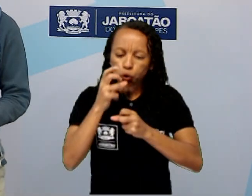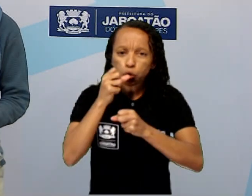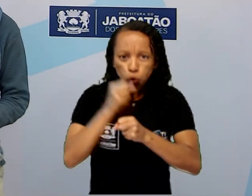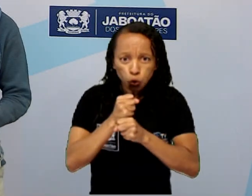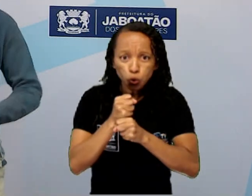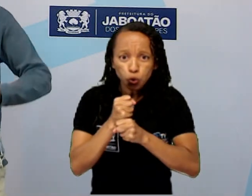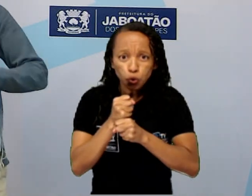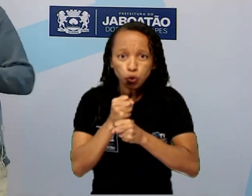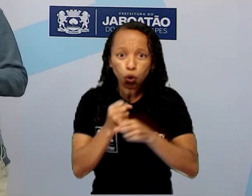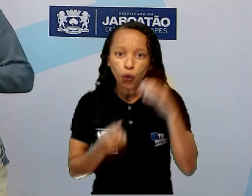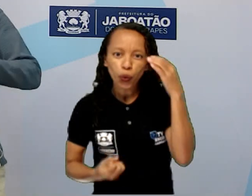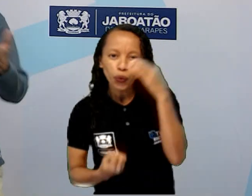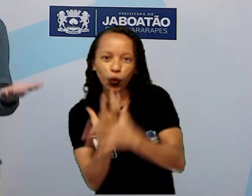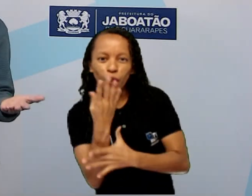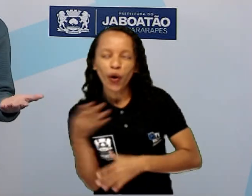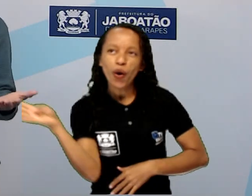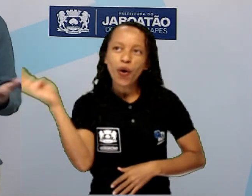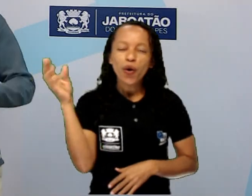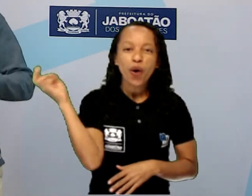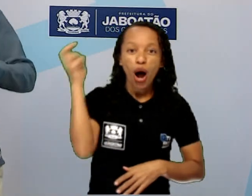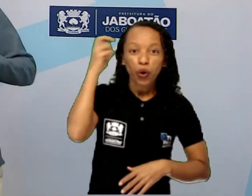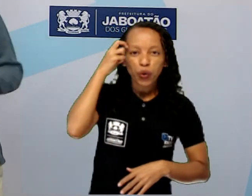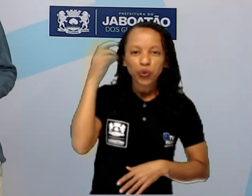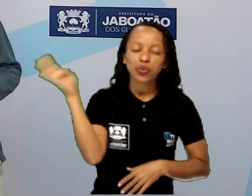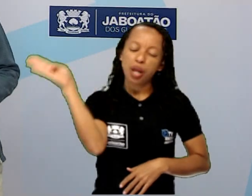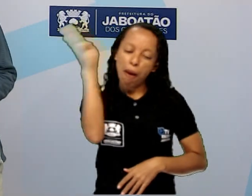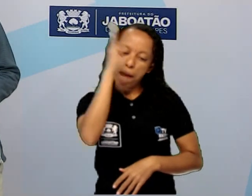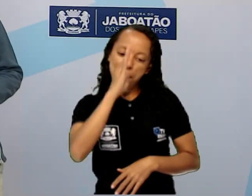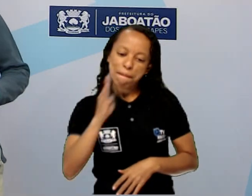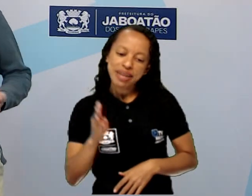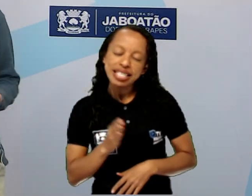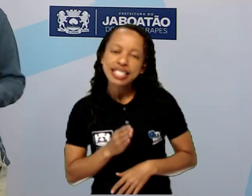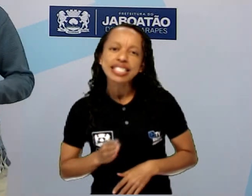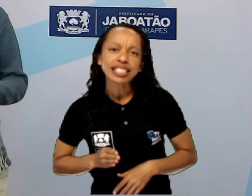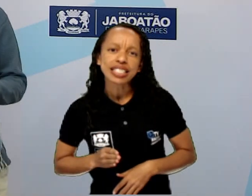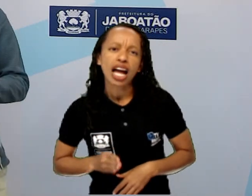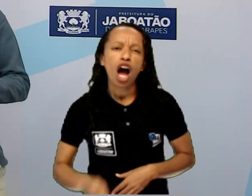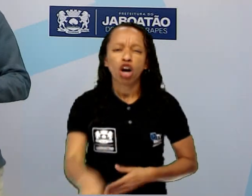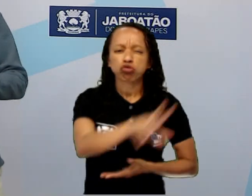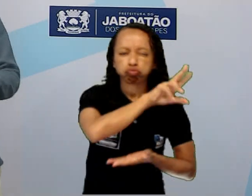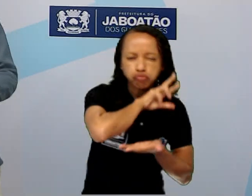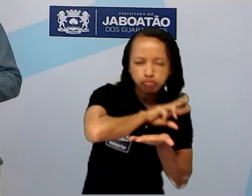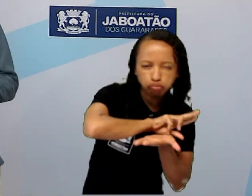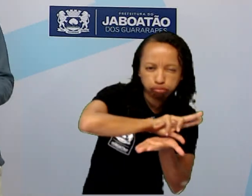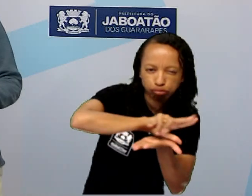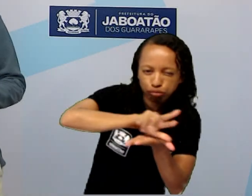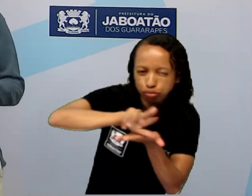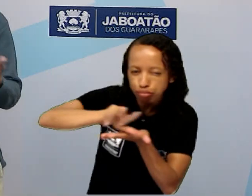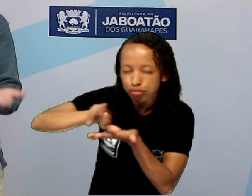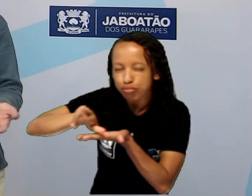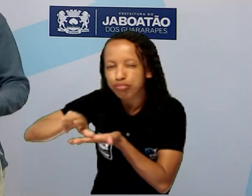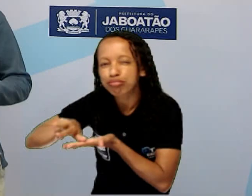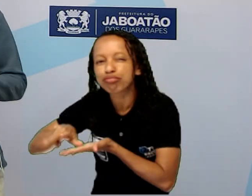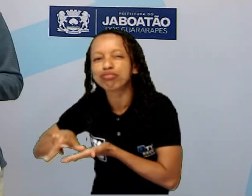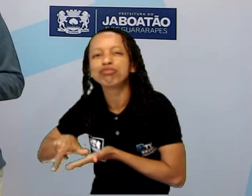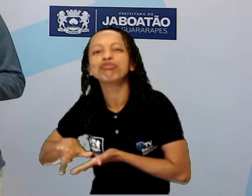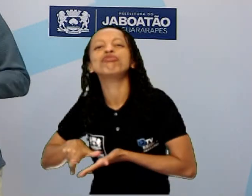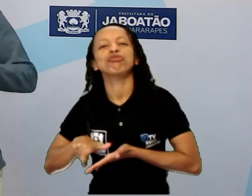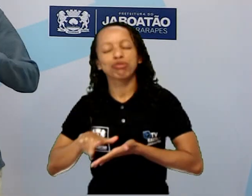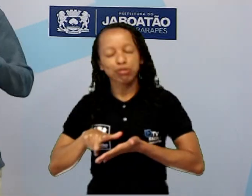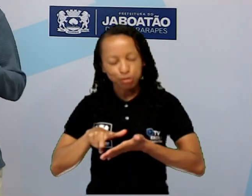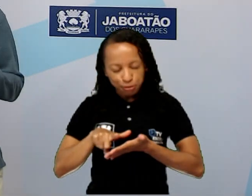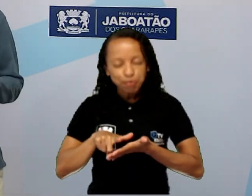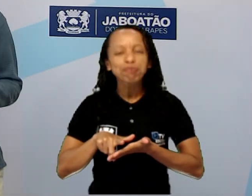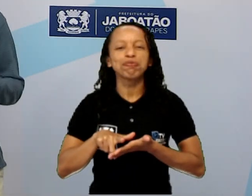no mundo, é multicultural, porque tem muitas expressões, né, que parecem, se associam a algumas lendas, alguns